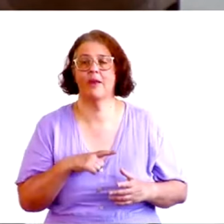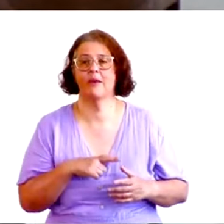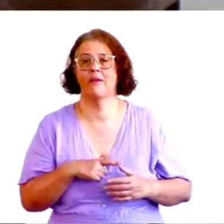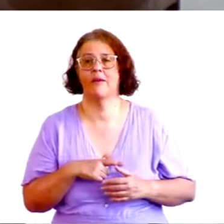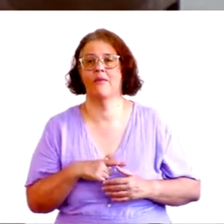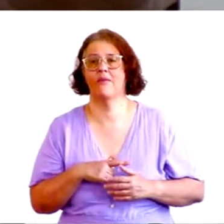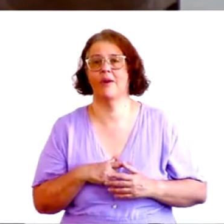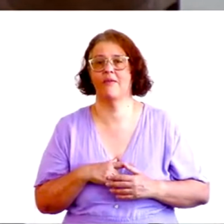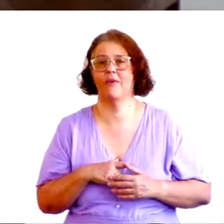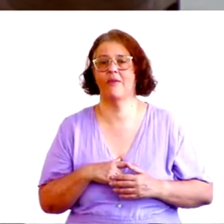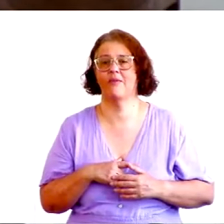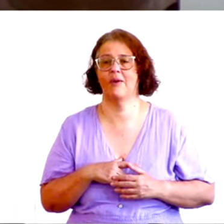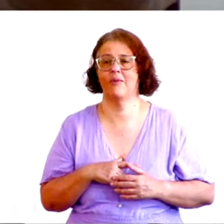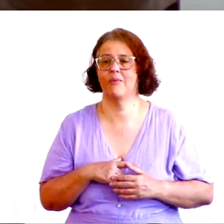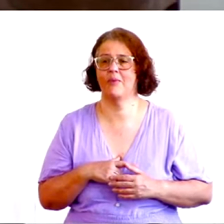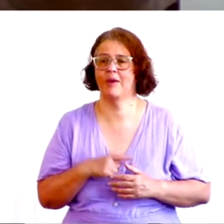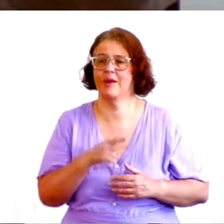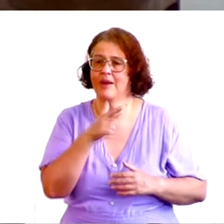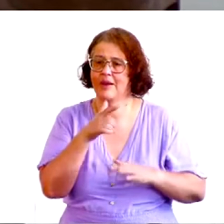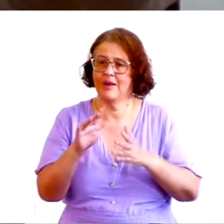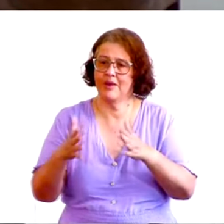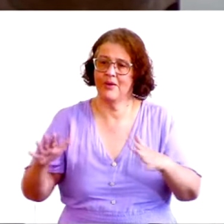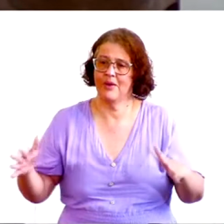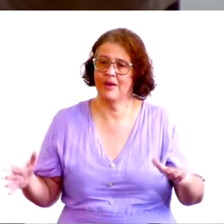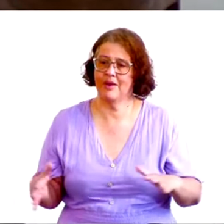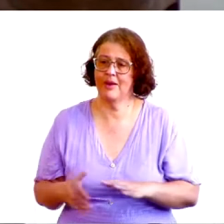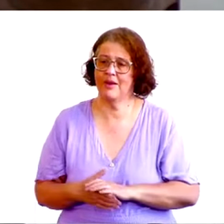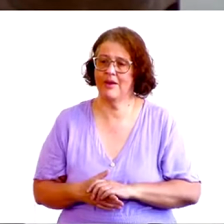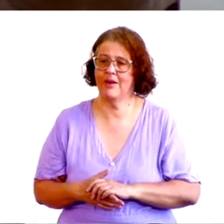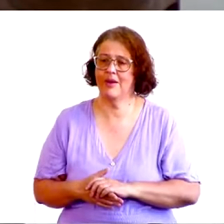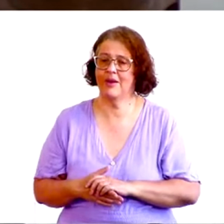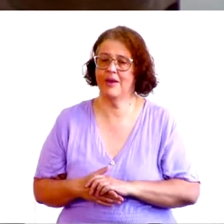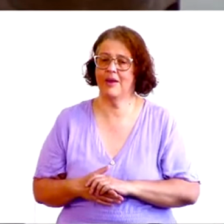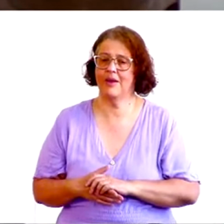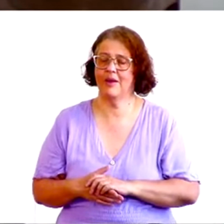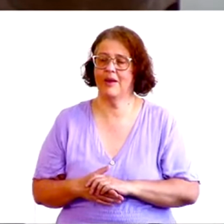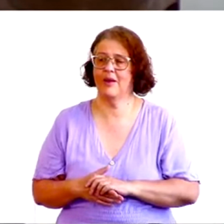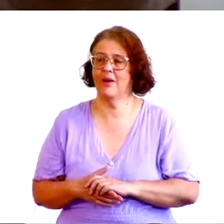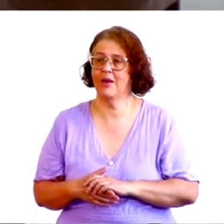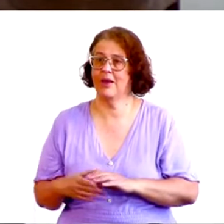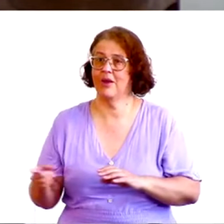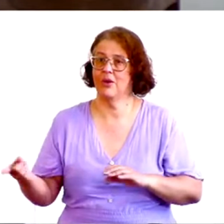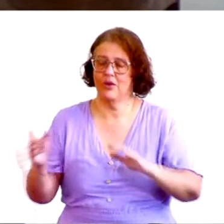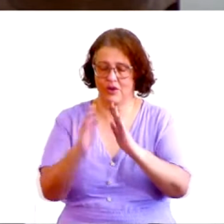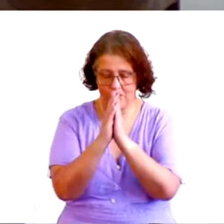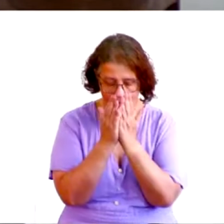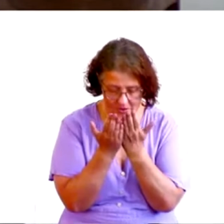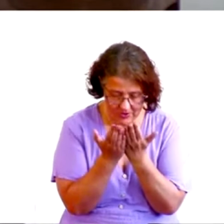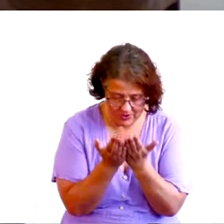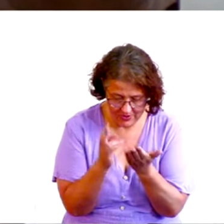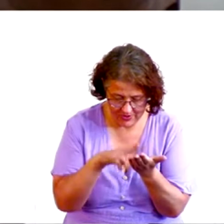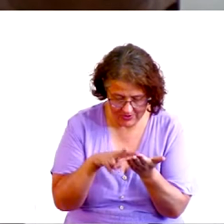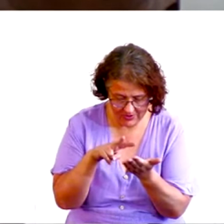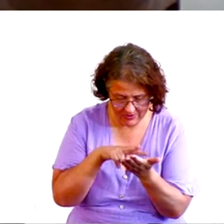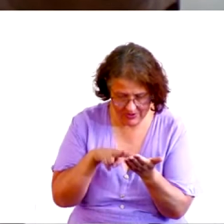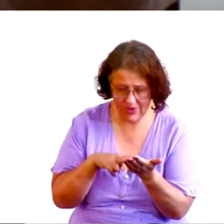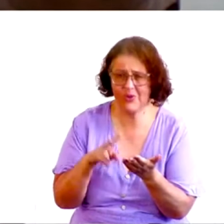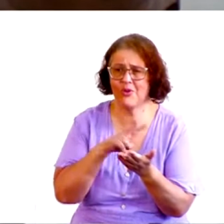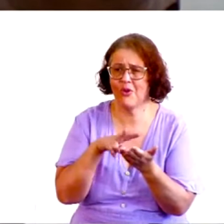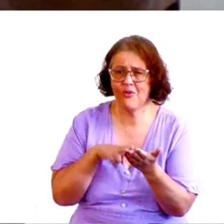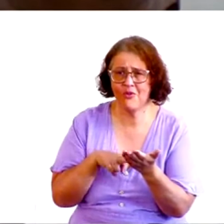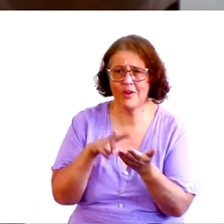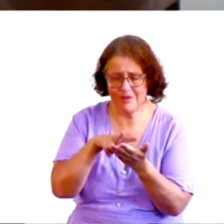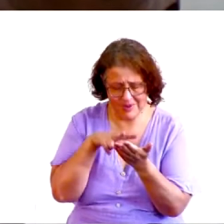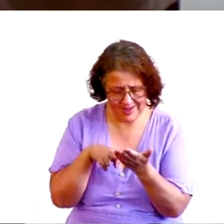o natal é uma data no ano que a gente pode voltar as escrituras e dizer obrigado amor obrigado por esta